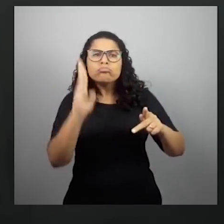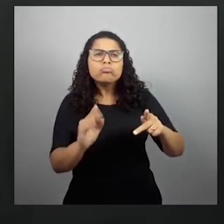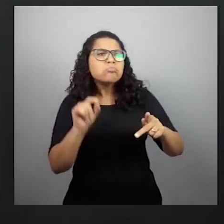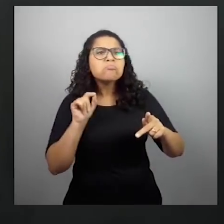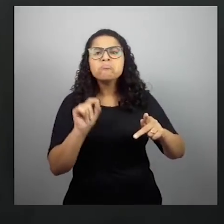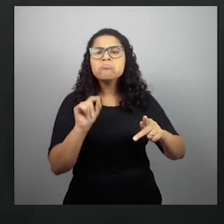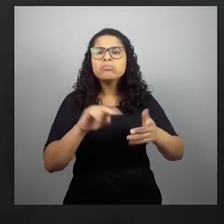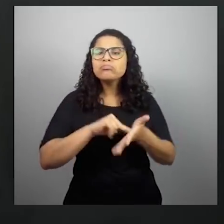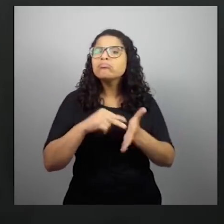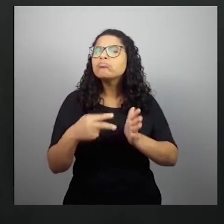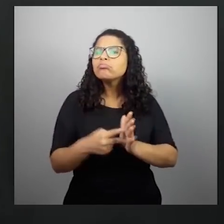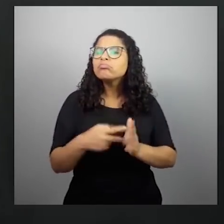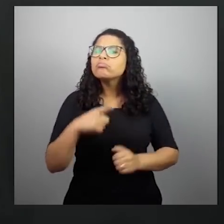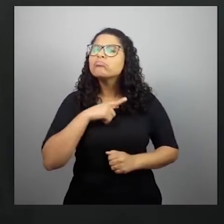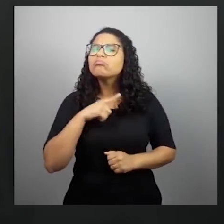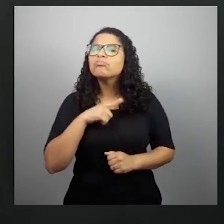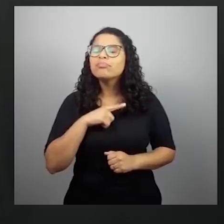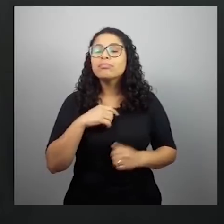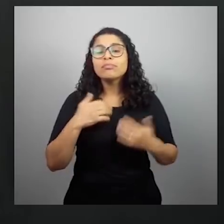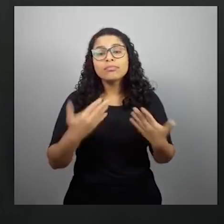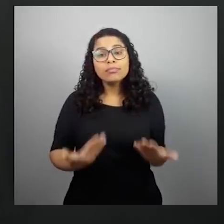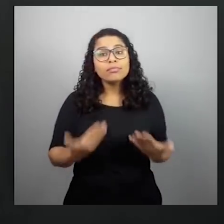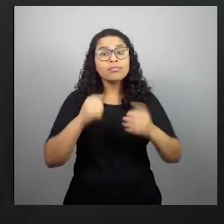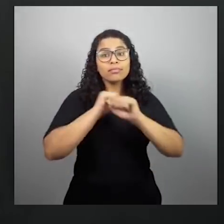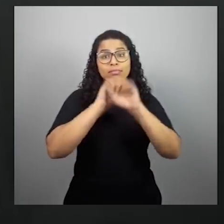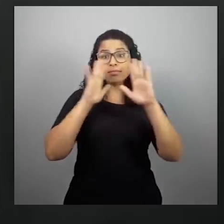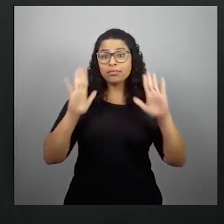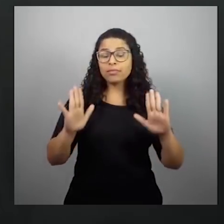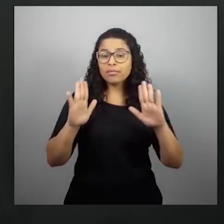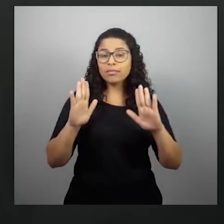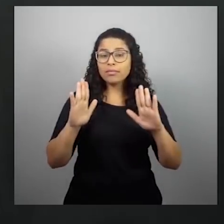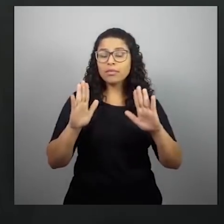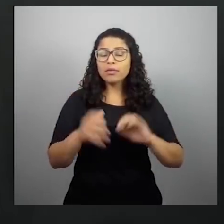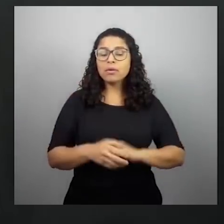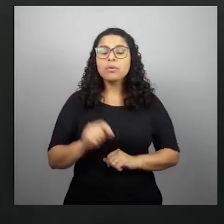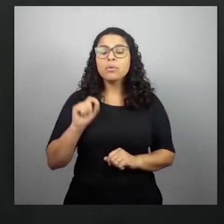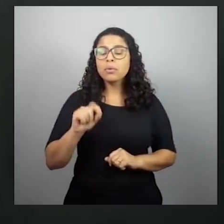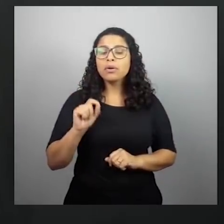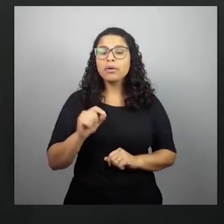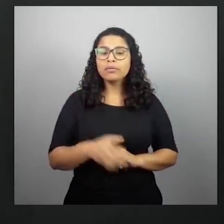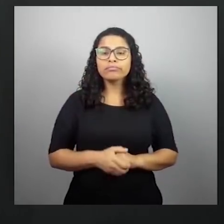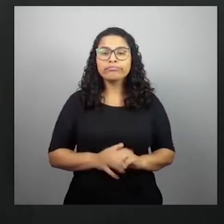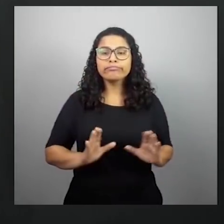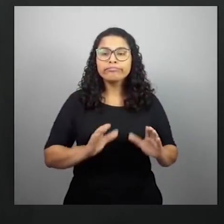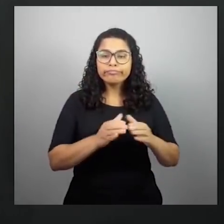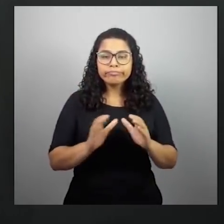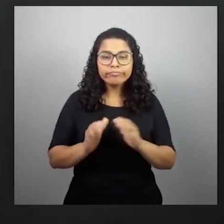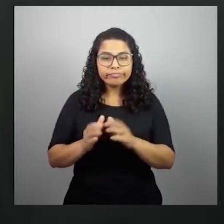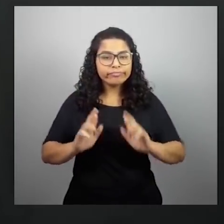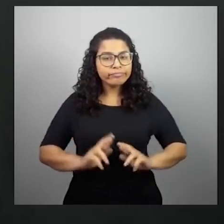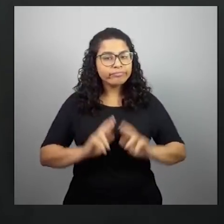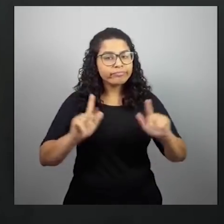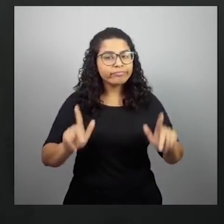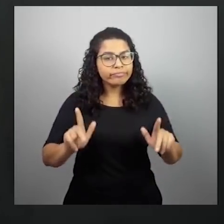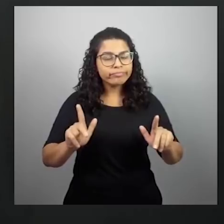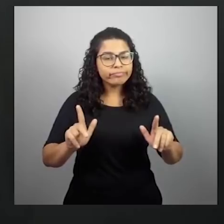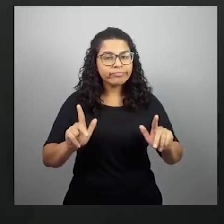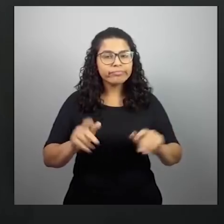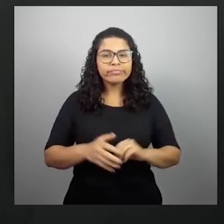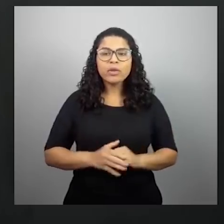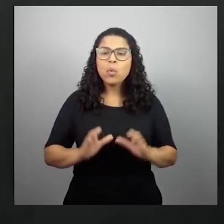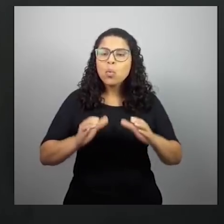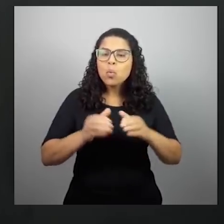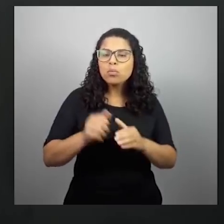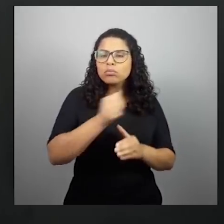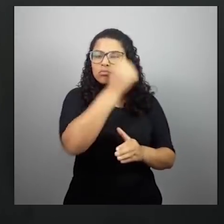que era esse povo, existe, claro, uma realidade de multiétnica. O que isso quer dizer? Com várias etnias, vários